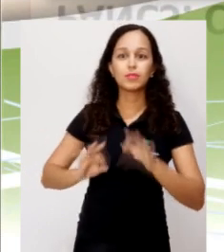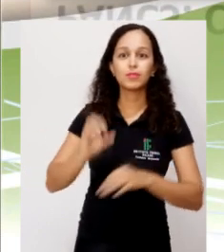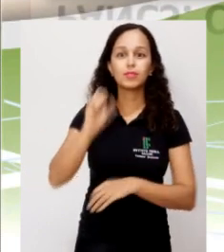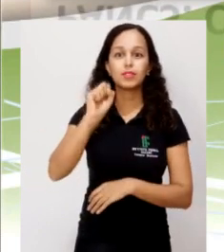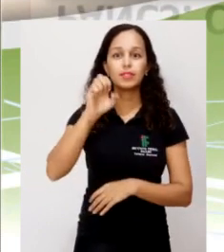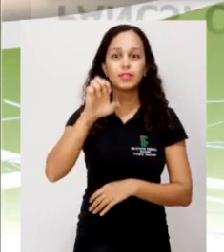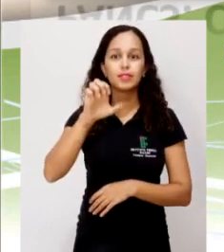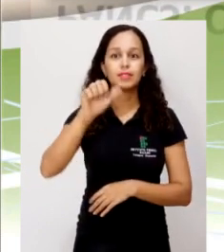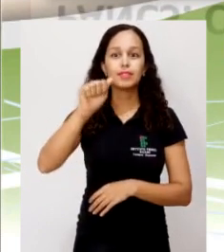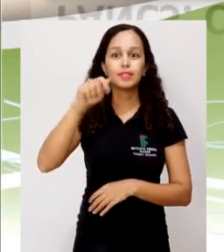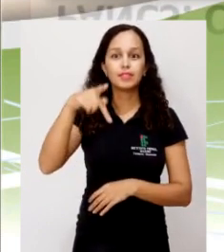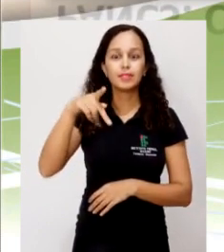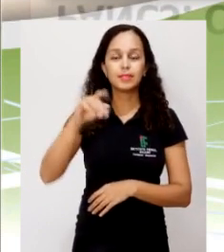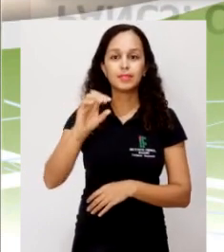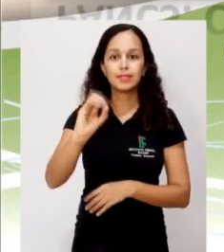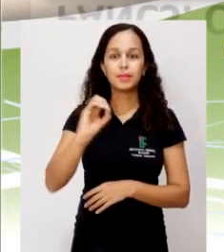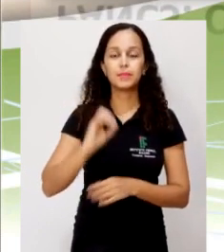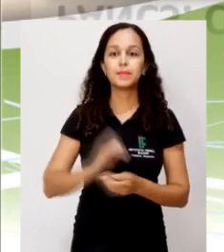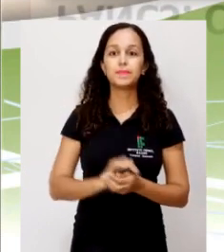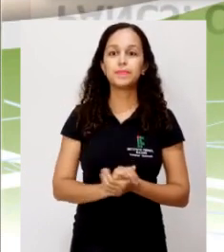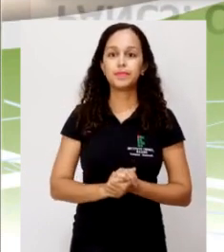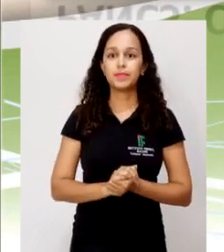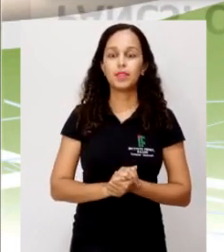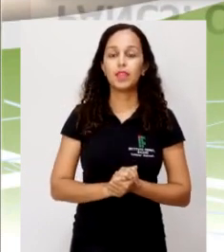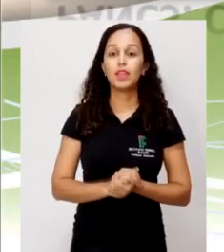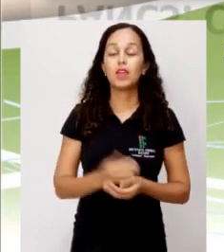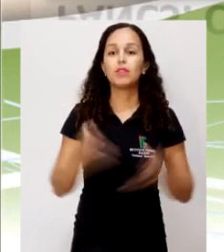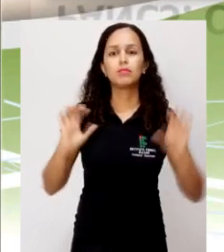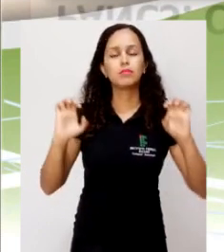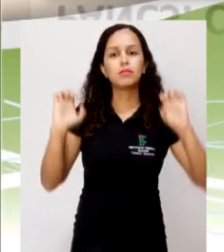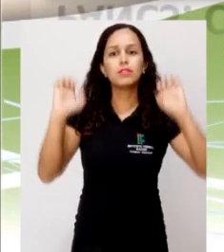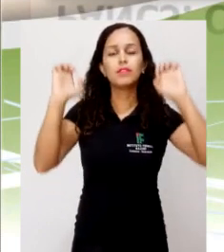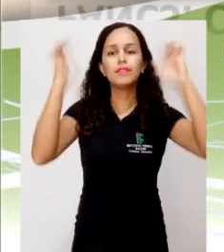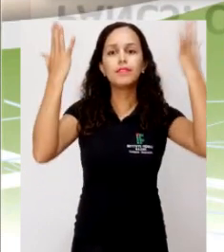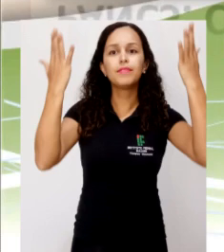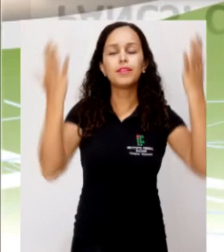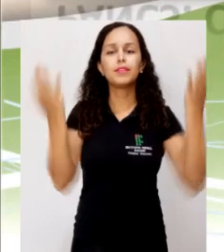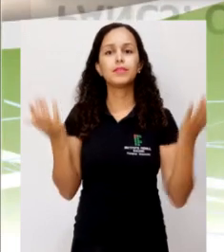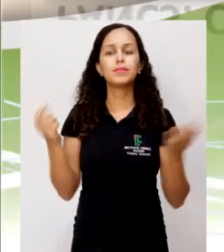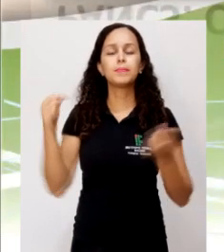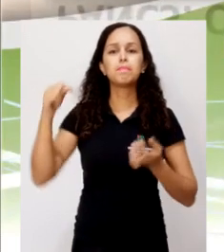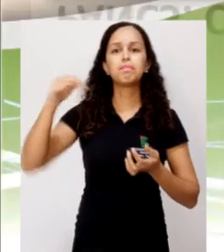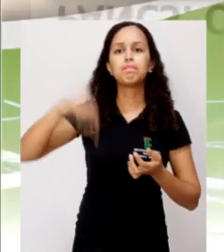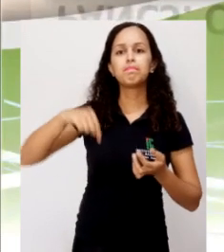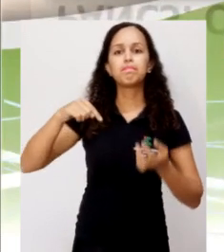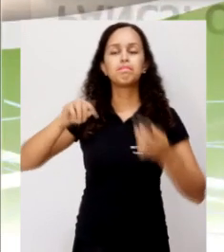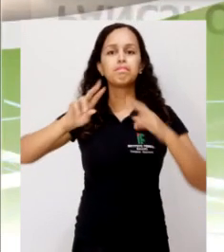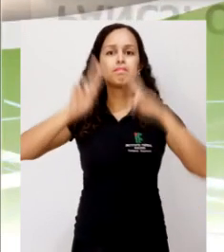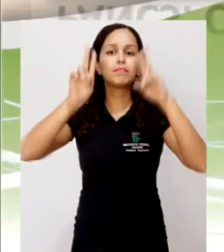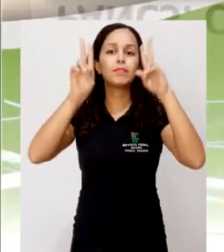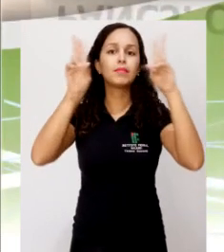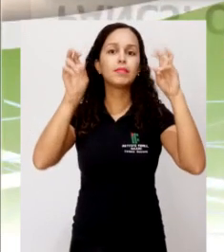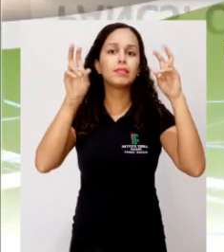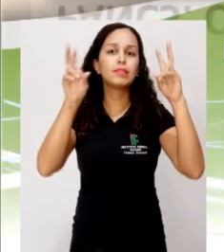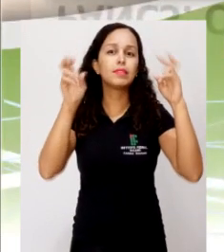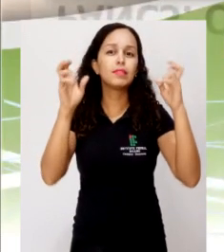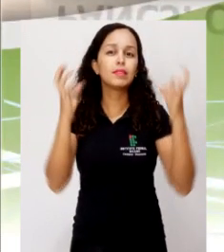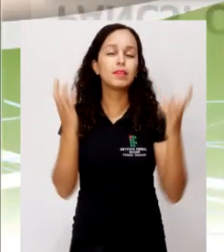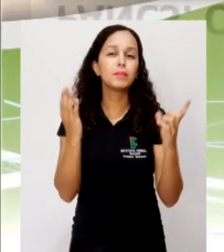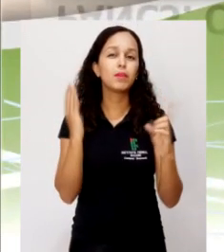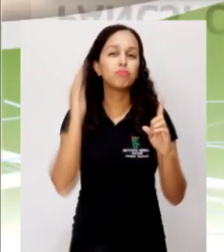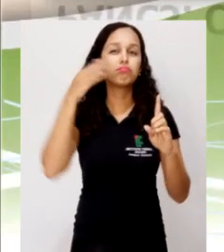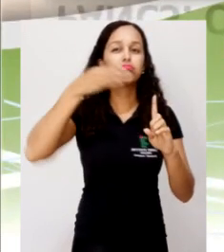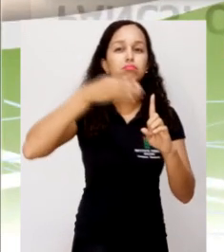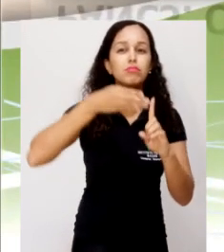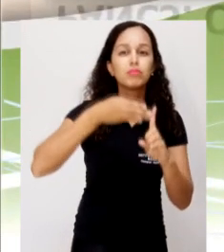de Agroecologia e Produção Orgânica. Bem, neste evento eu me propus a falar sobre um tema